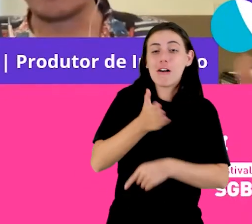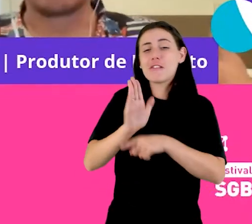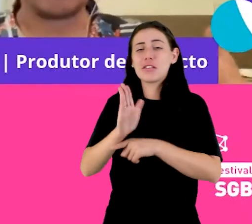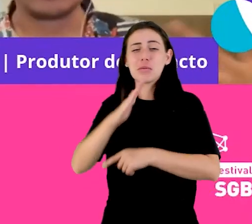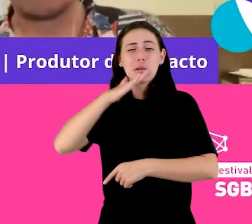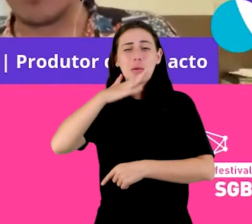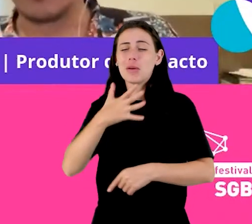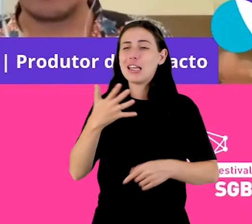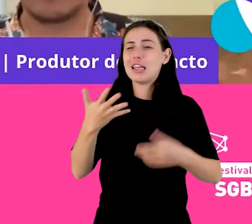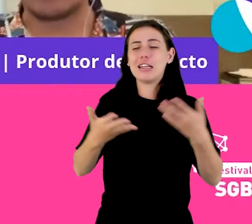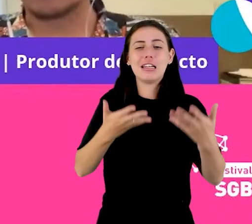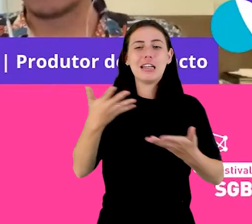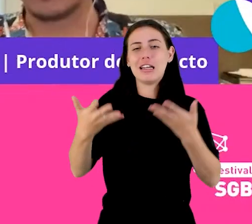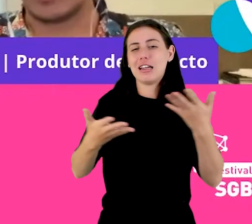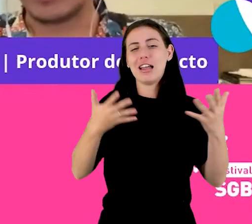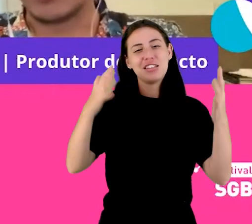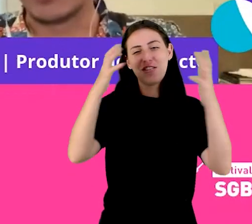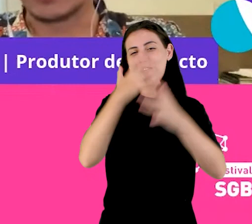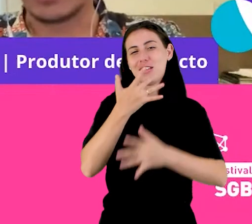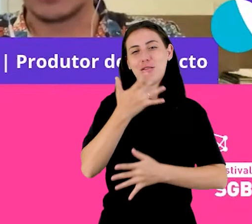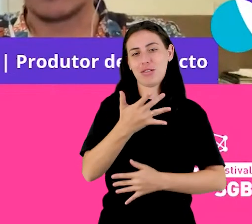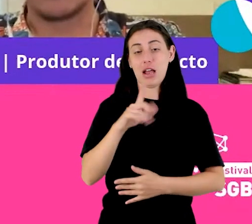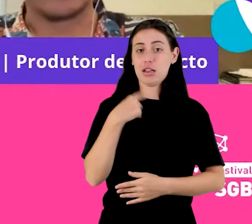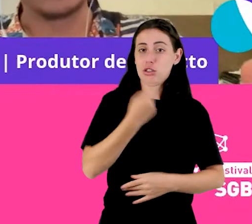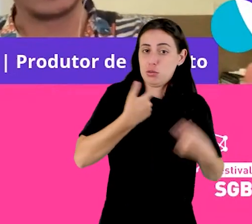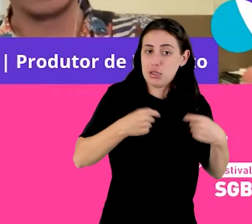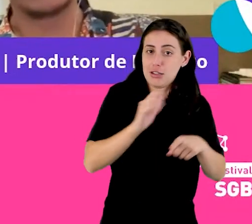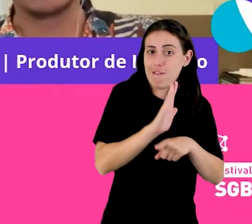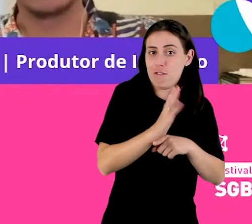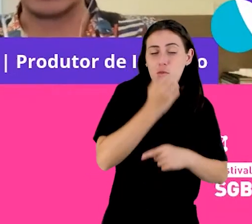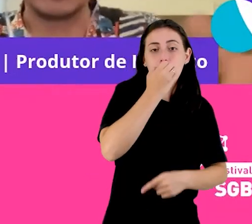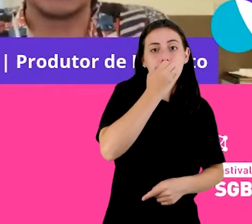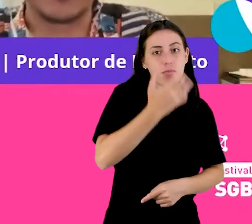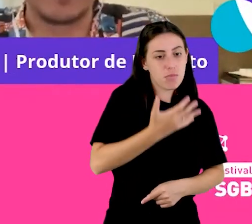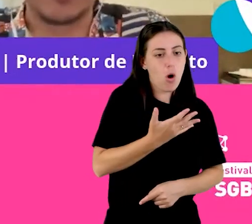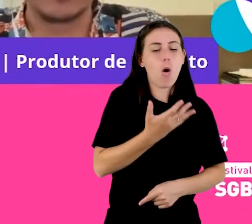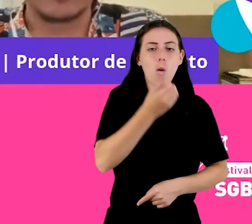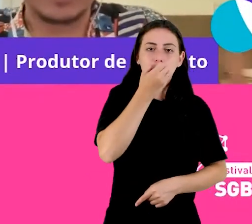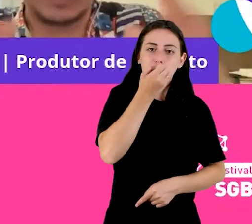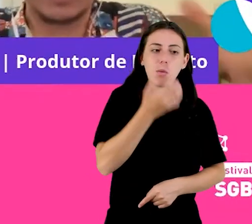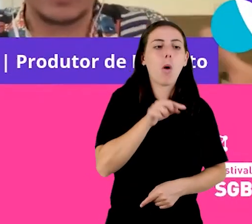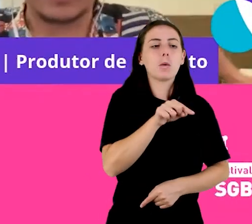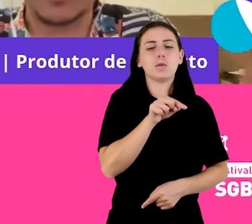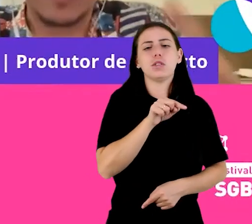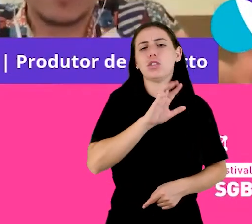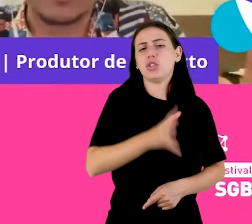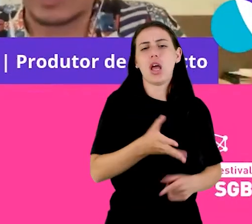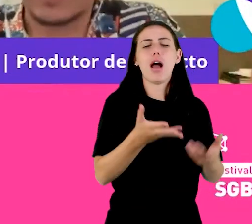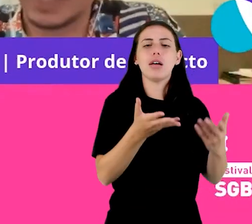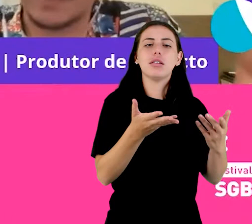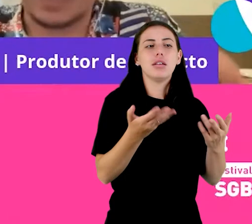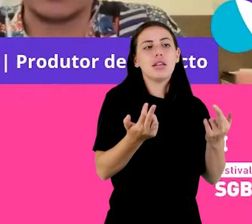Que filme bom ou não bom é um pouco relativo, assim, né? Eu prefiro pensar a gente precisa de um filme bom, na teoria, assim, um filme